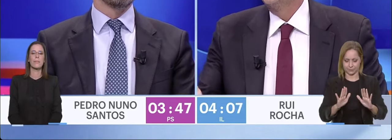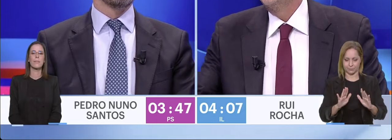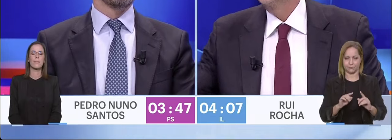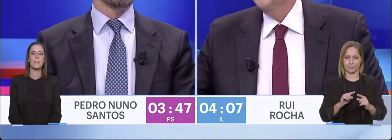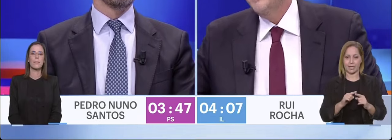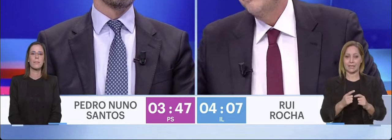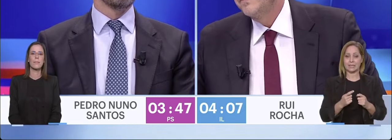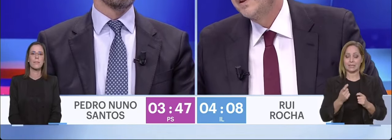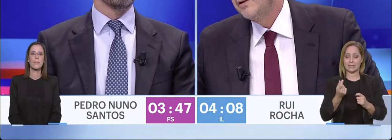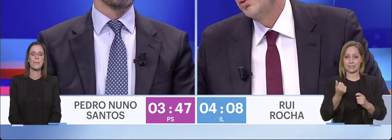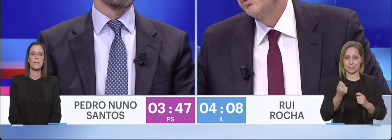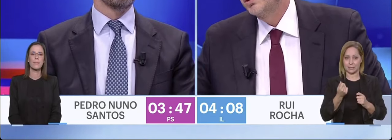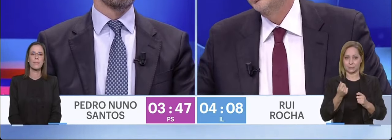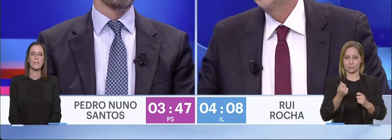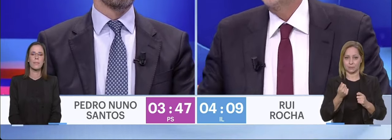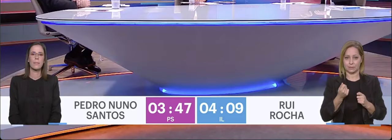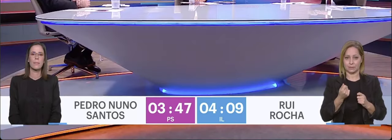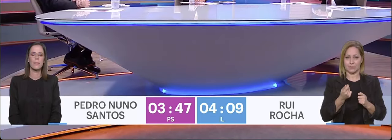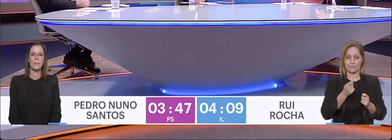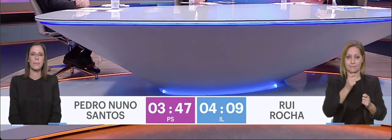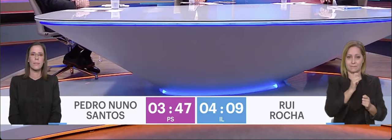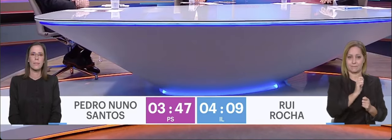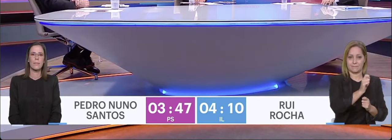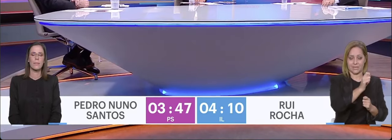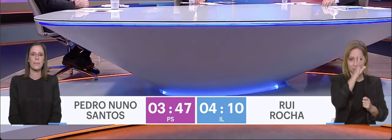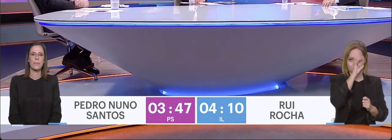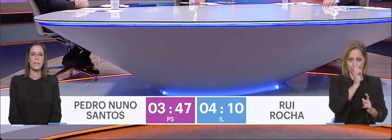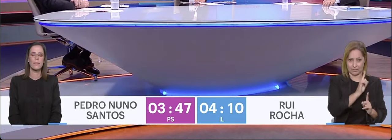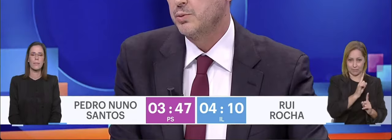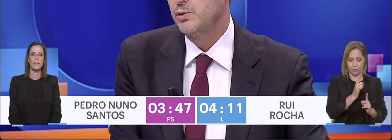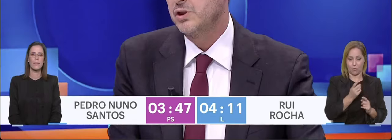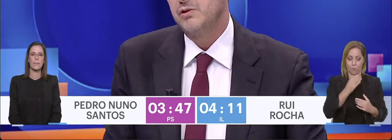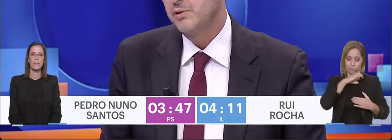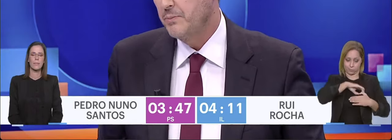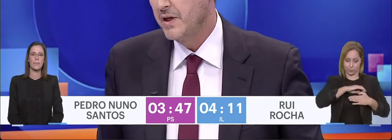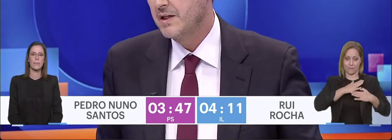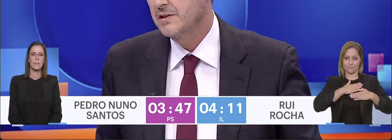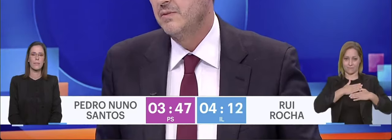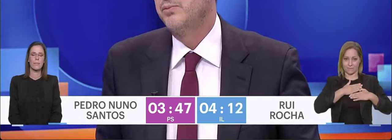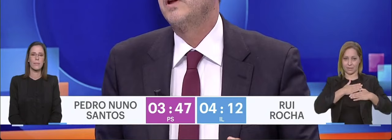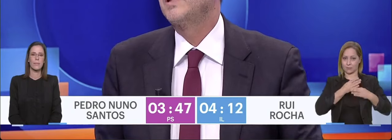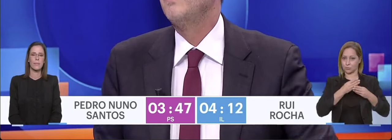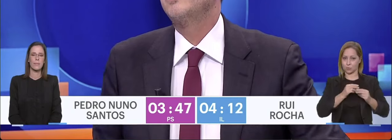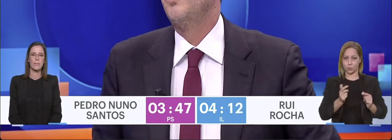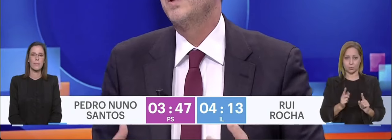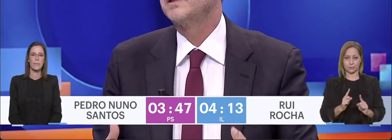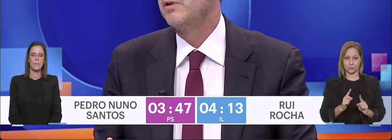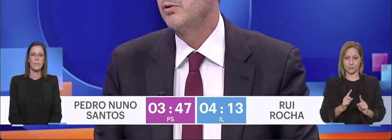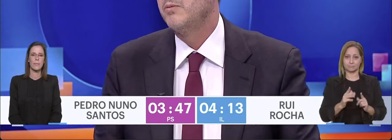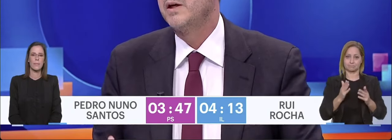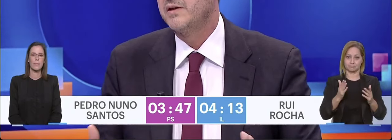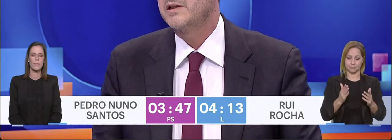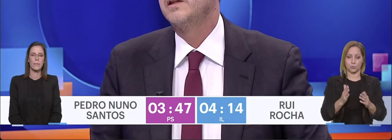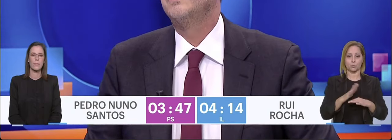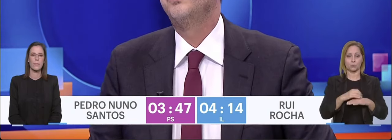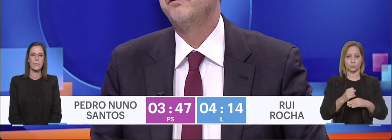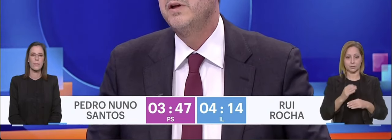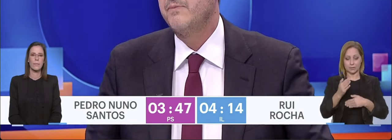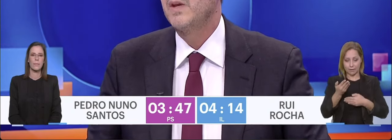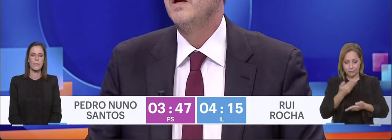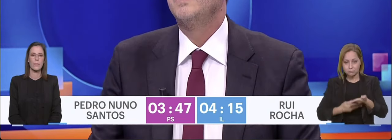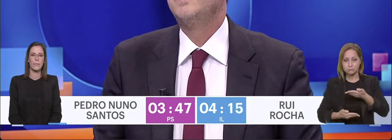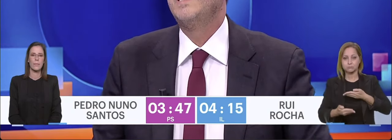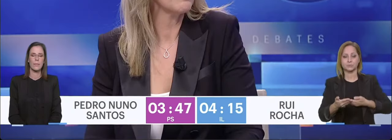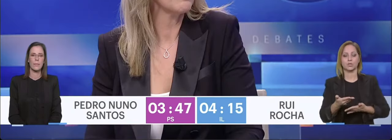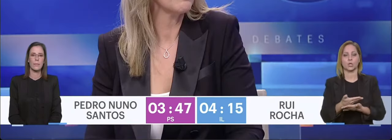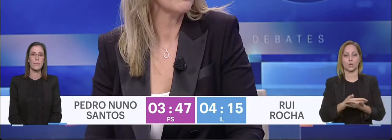o dinheiro que não está tanto no bolso do estado e passa a estar mais no bolso das pessoas não desaparece e portanto há uma recuperação económica da receita por